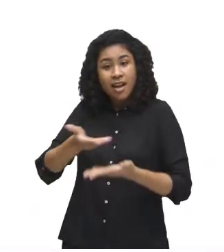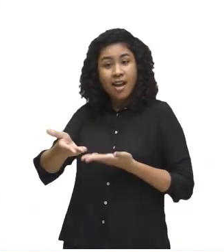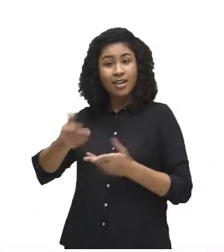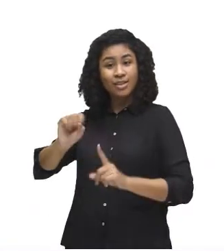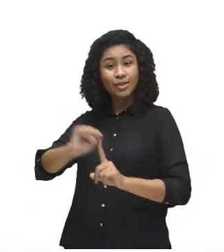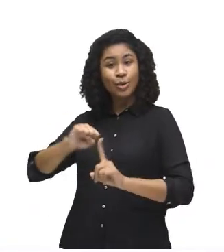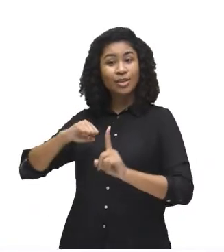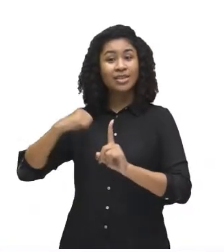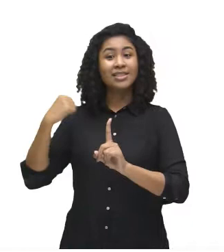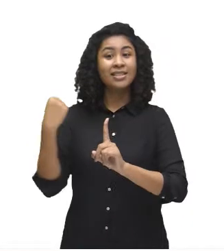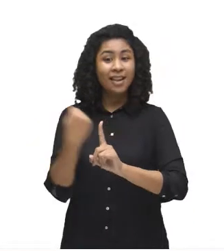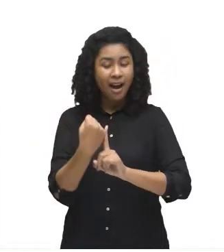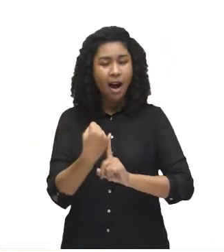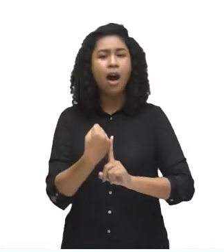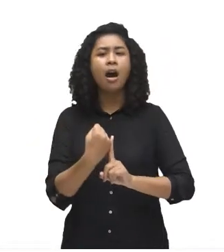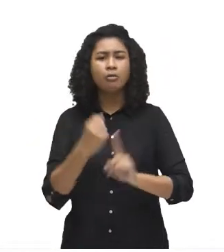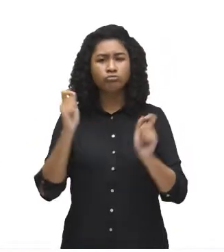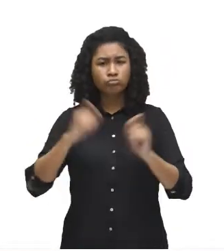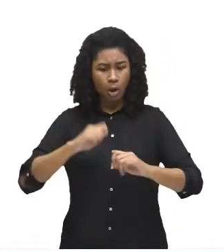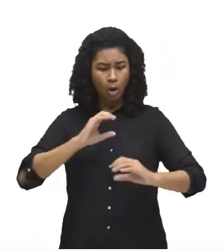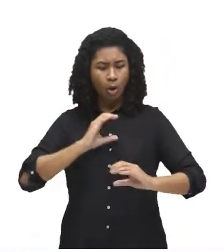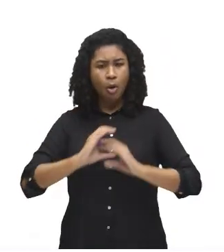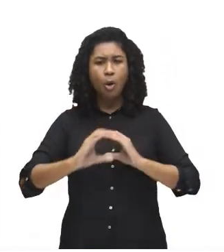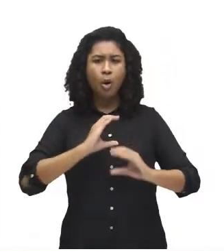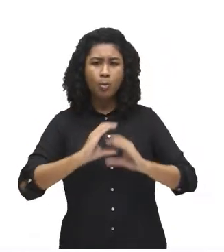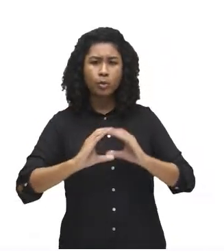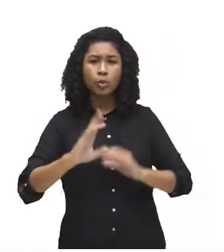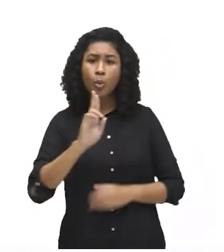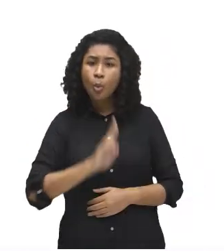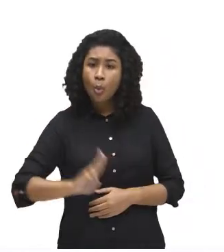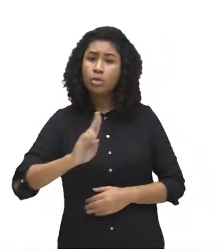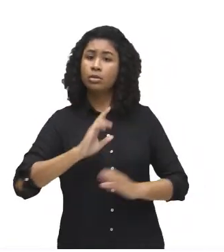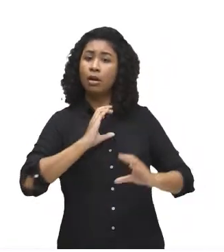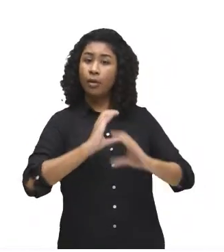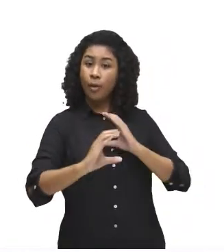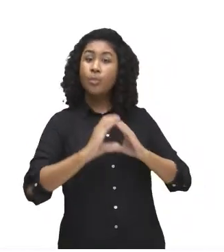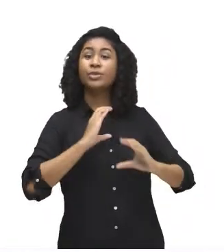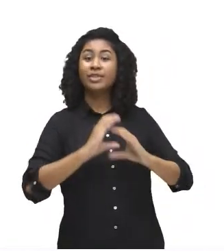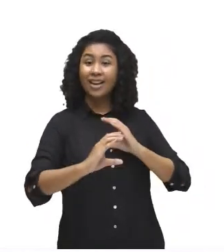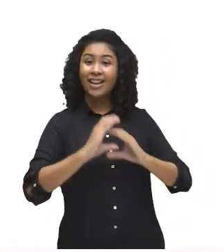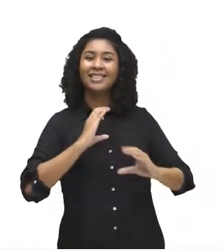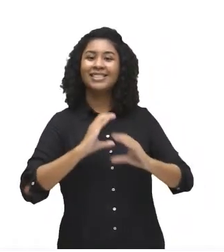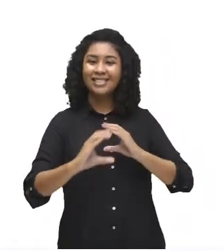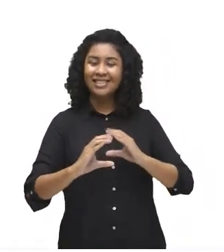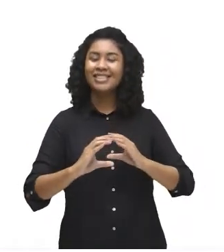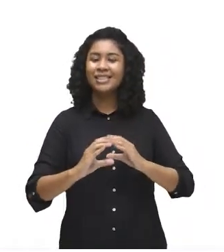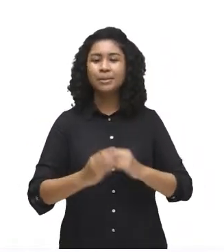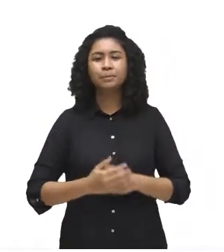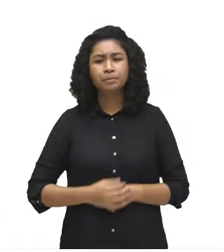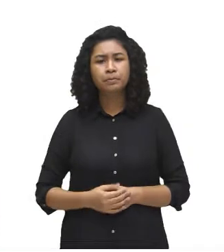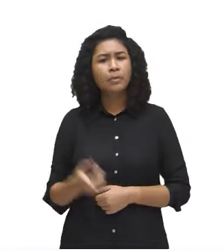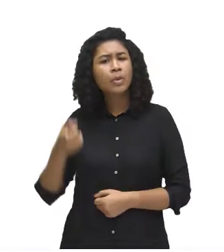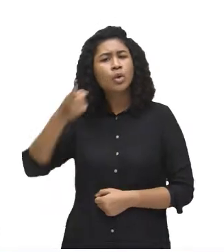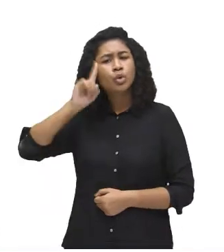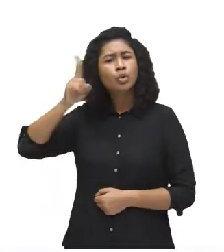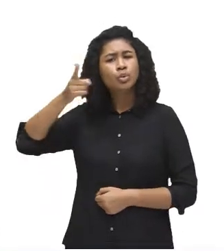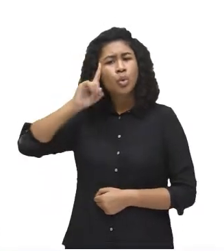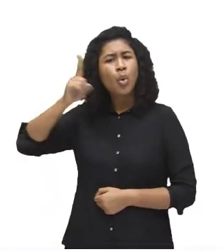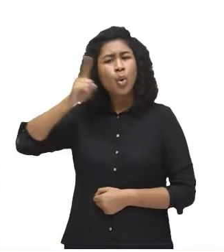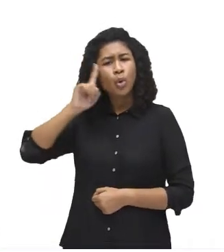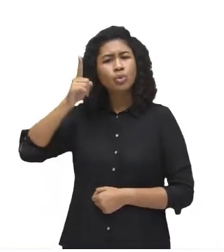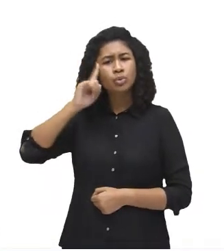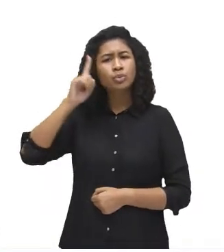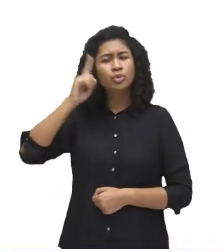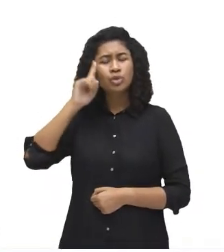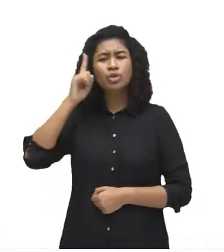ao interagirmos, nós fazemos uso da comunicação. Olha, o nosso cotidiano, a todo momento, nós estamos ali